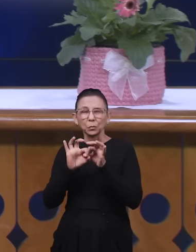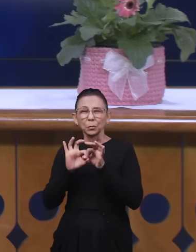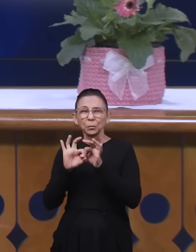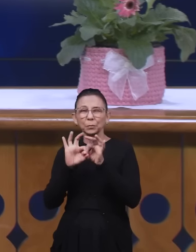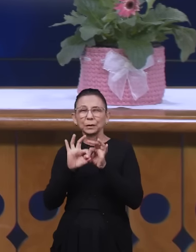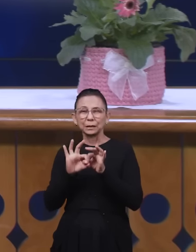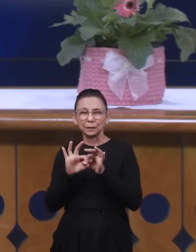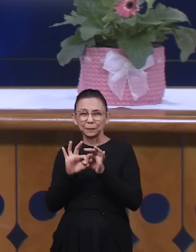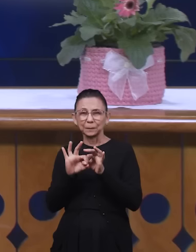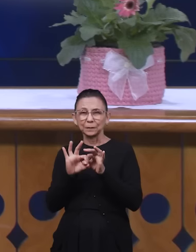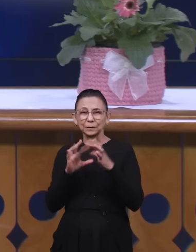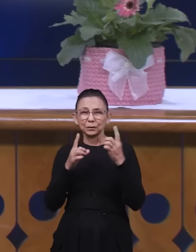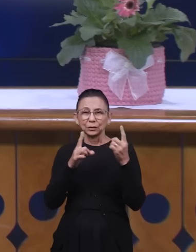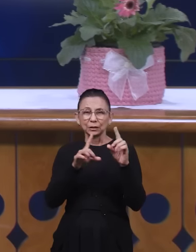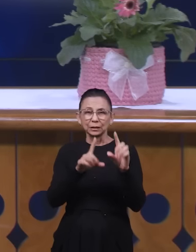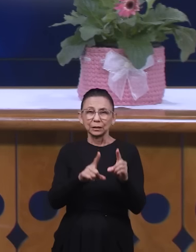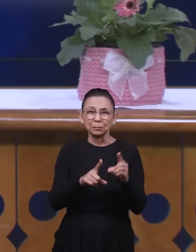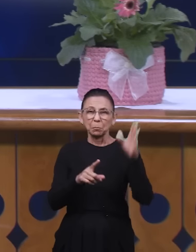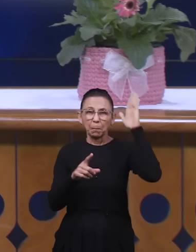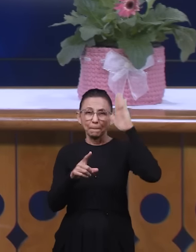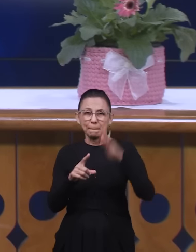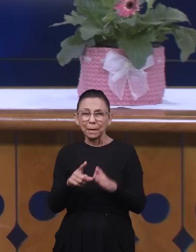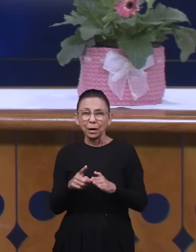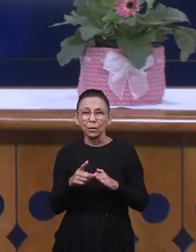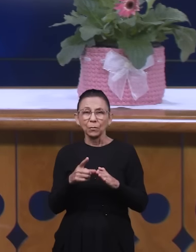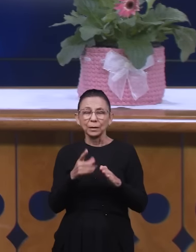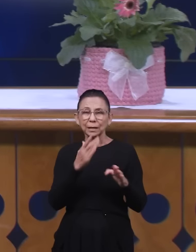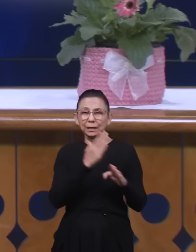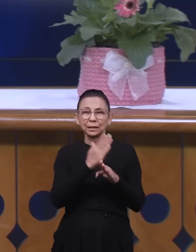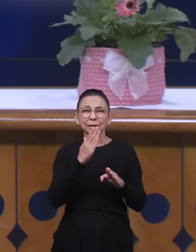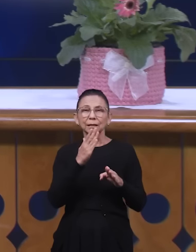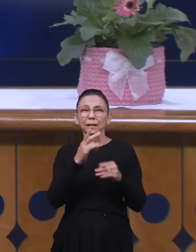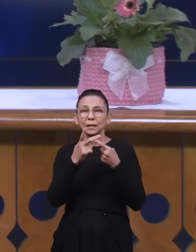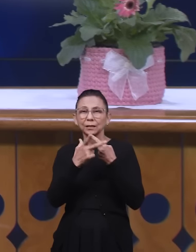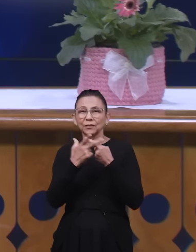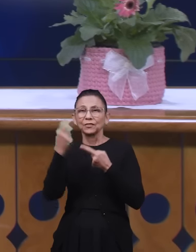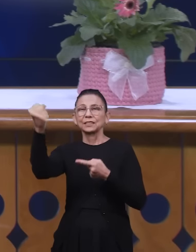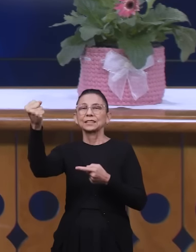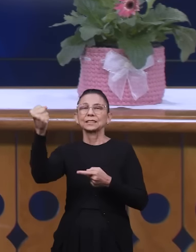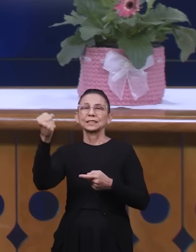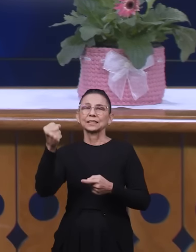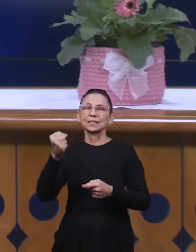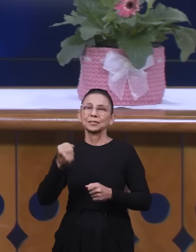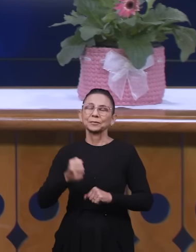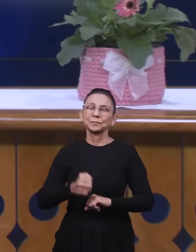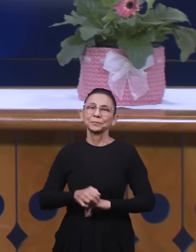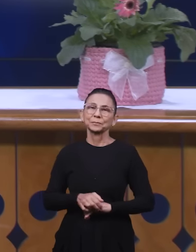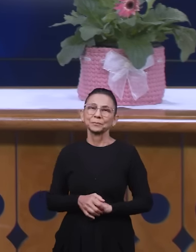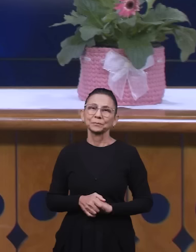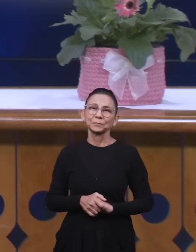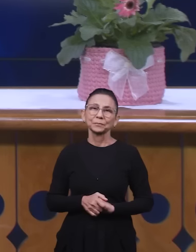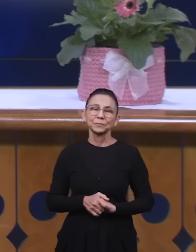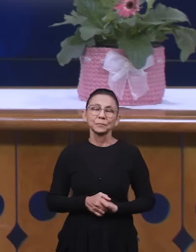mal. Foi isso que fez com que Jesus permanecesse